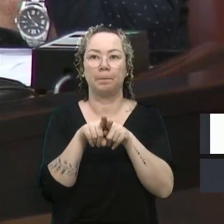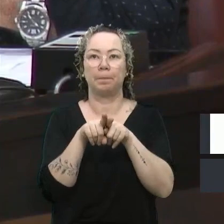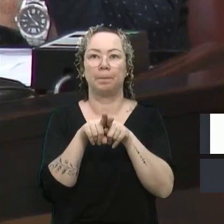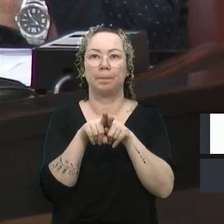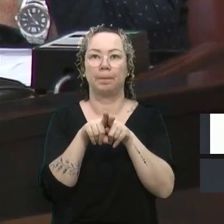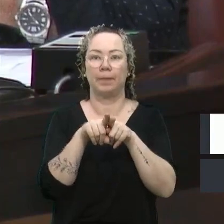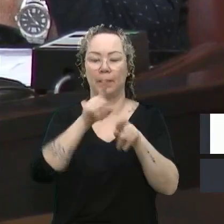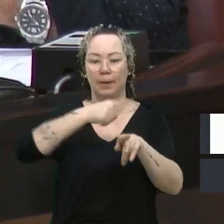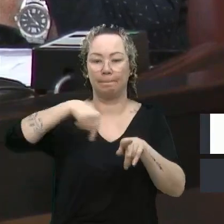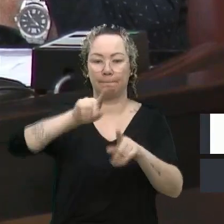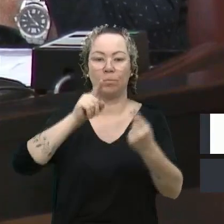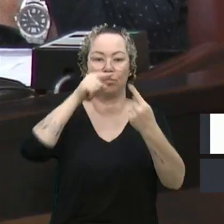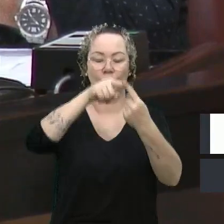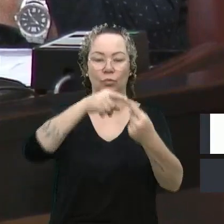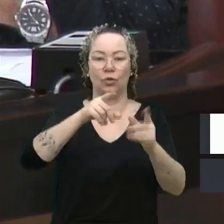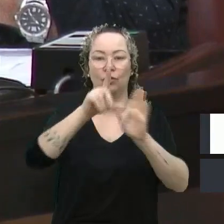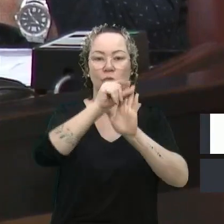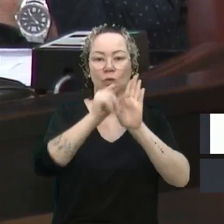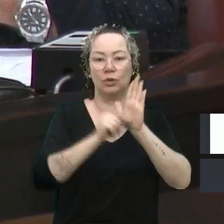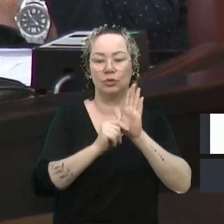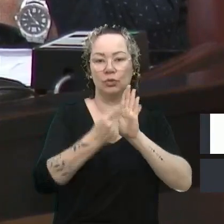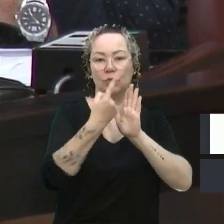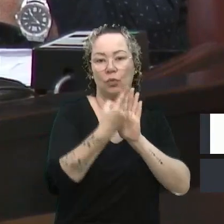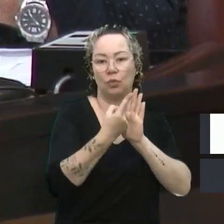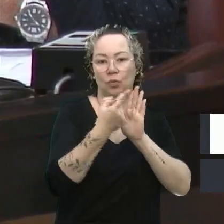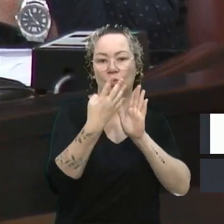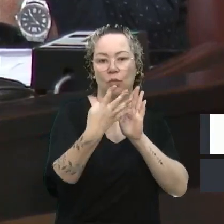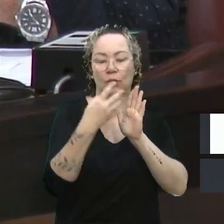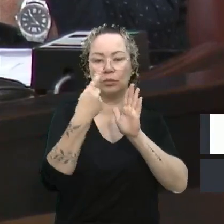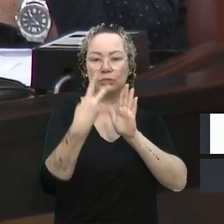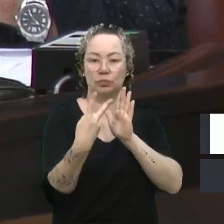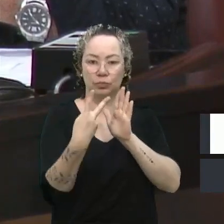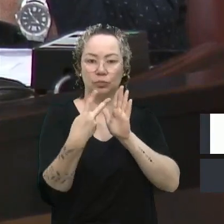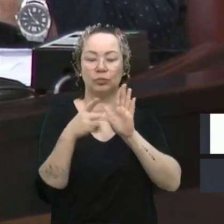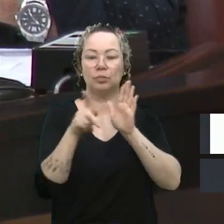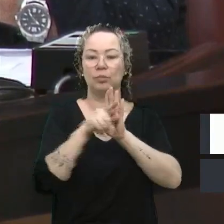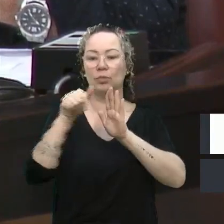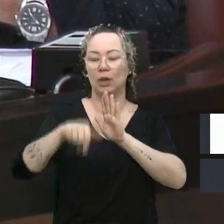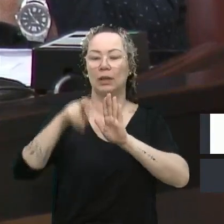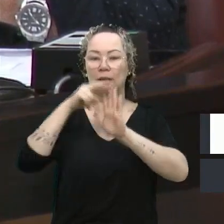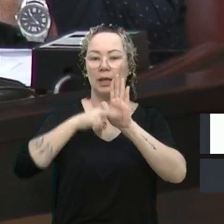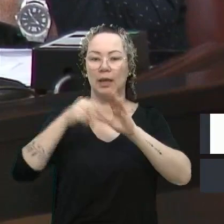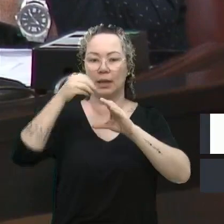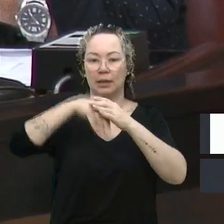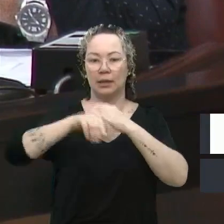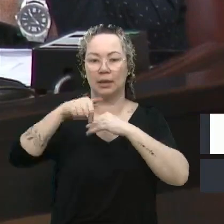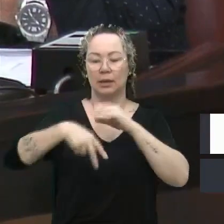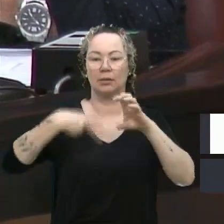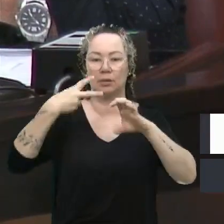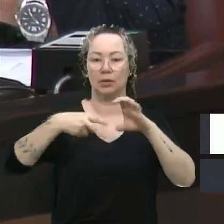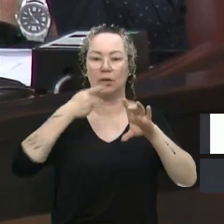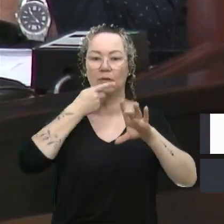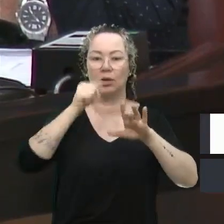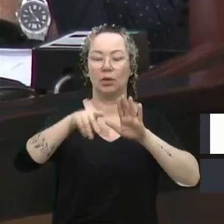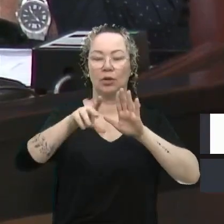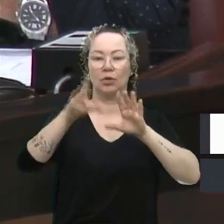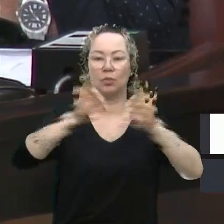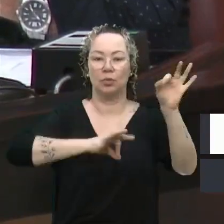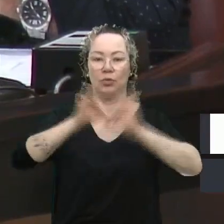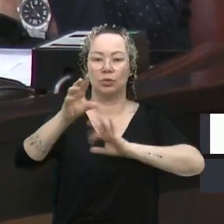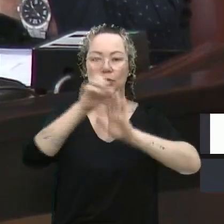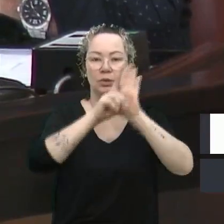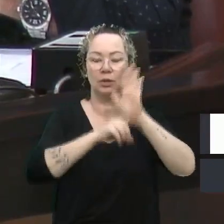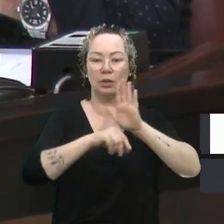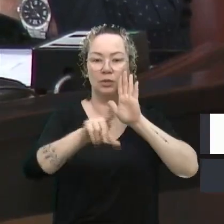sentido, no artigo 142, inciso 4º, do Regimento Interno determina que o projeto de decreto legislativo é